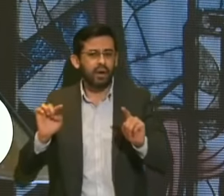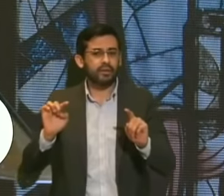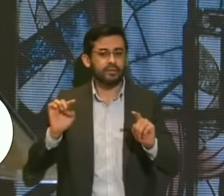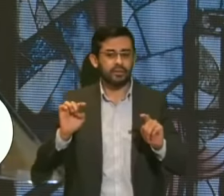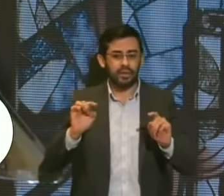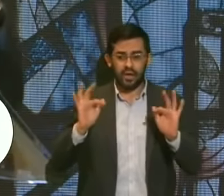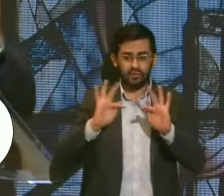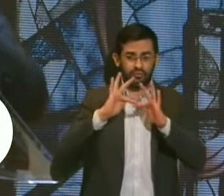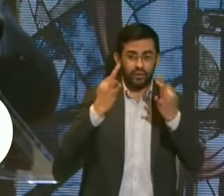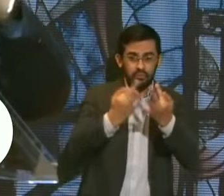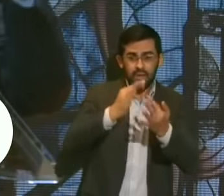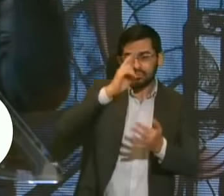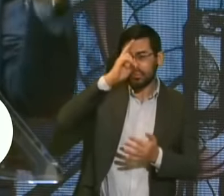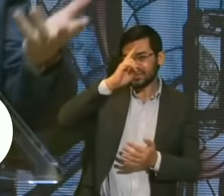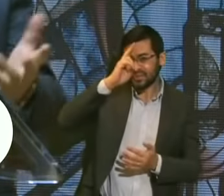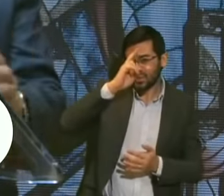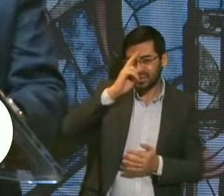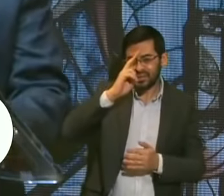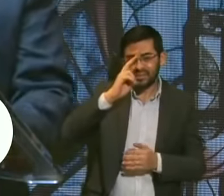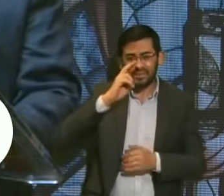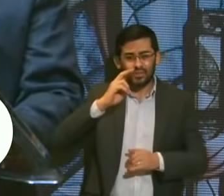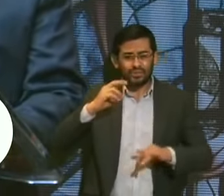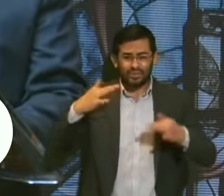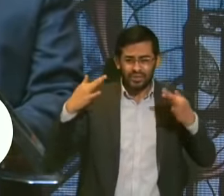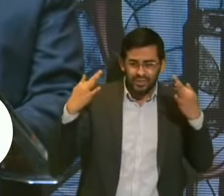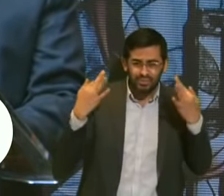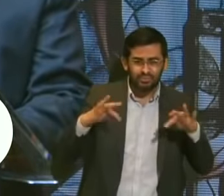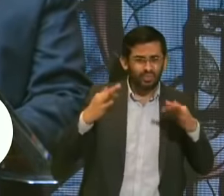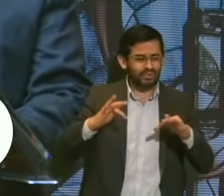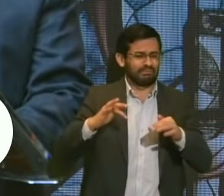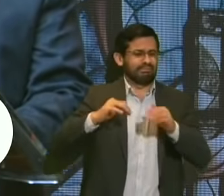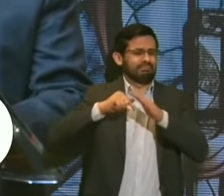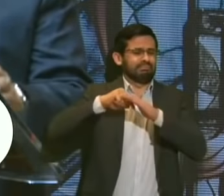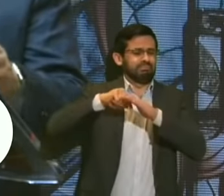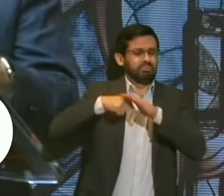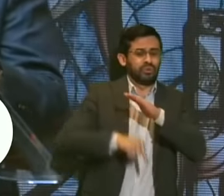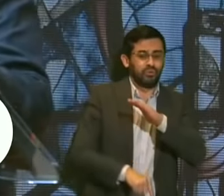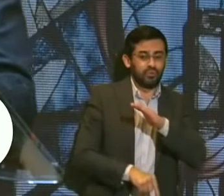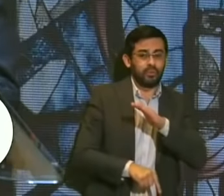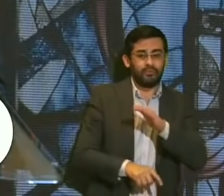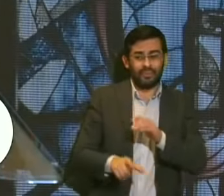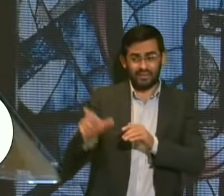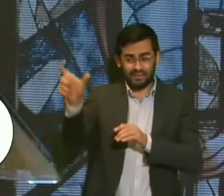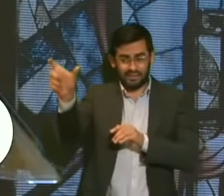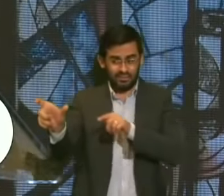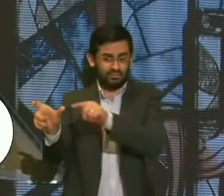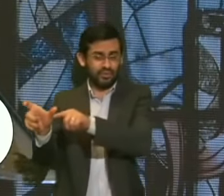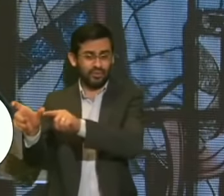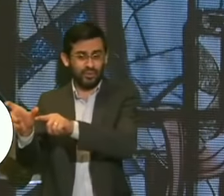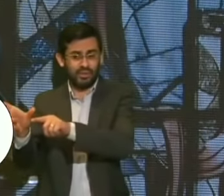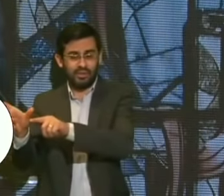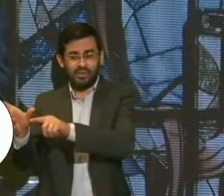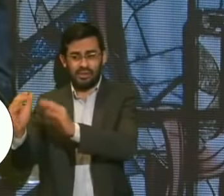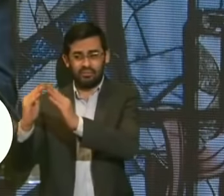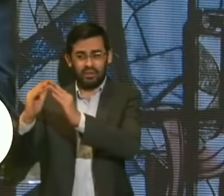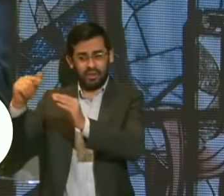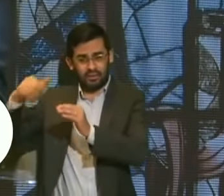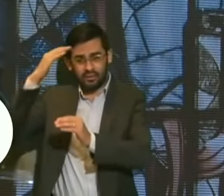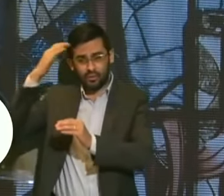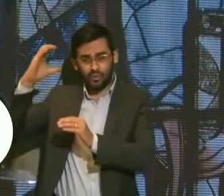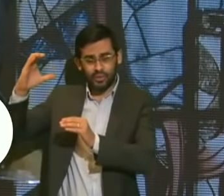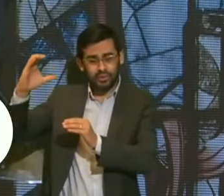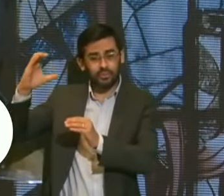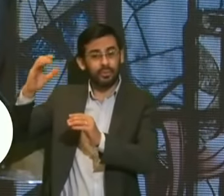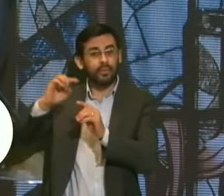uma história de dor muito grande, e essa pessoa morava na Grande Curitiba, então a